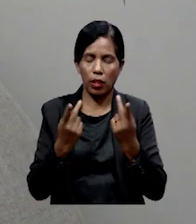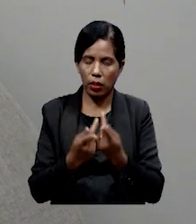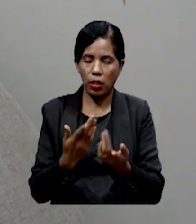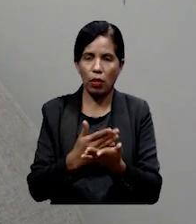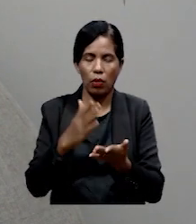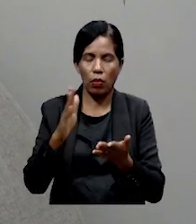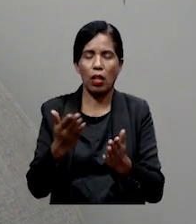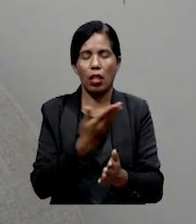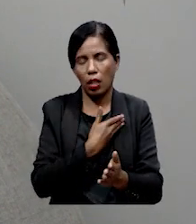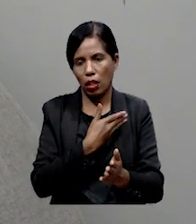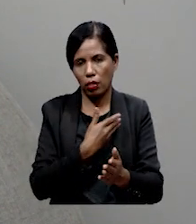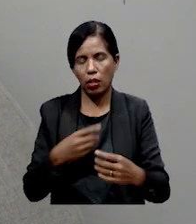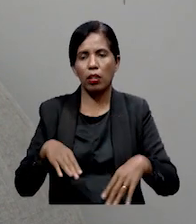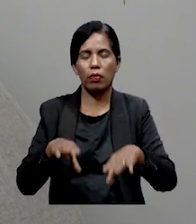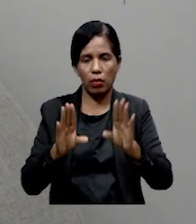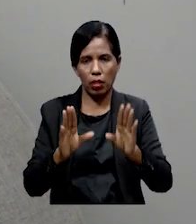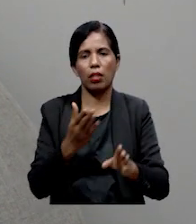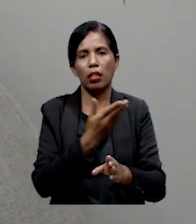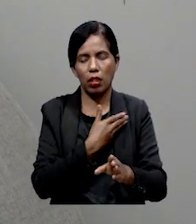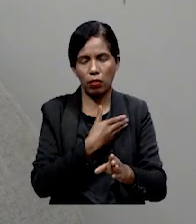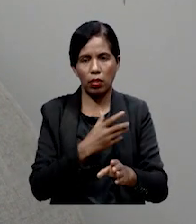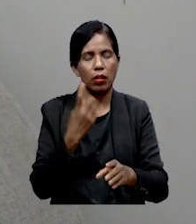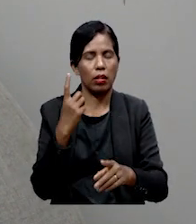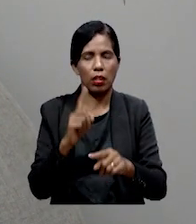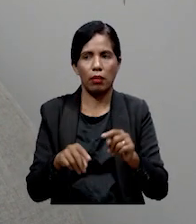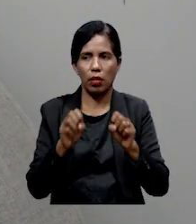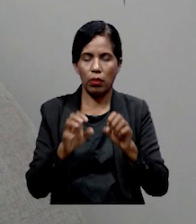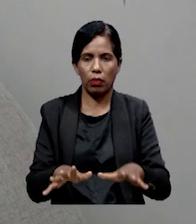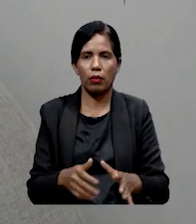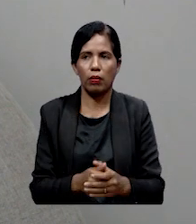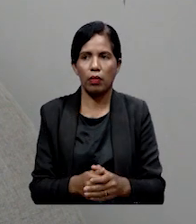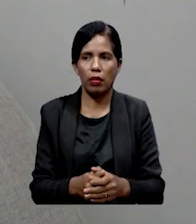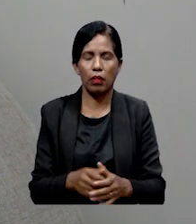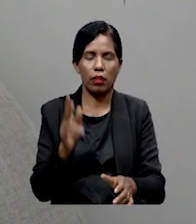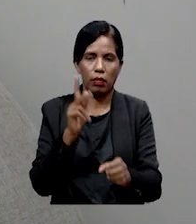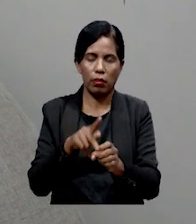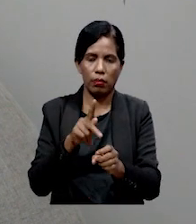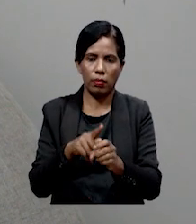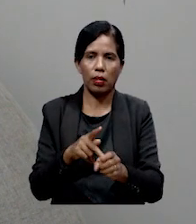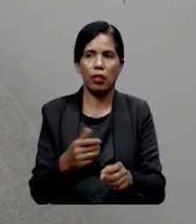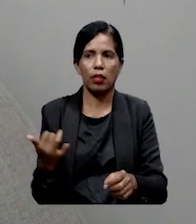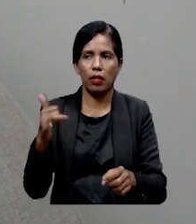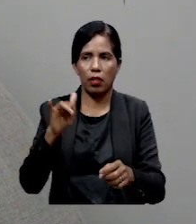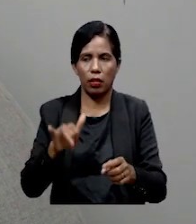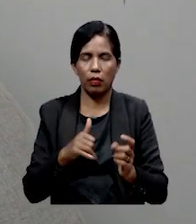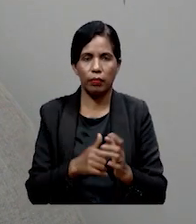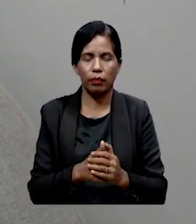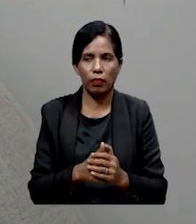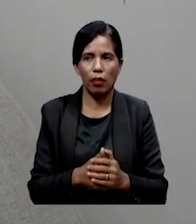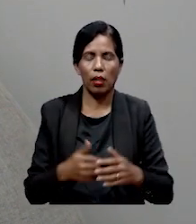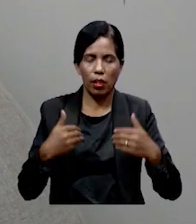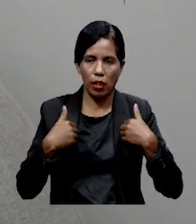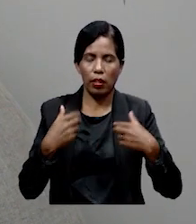labele. Lá com, né? Então, se está Haruka Siratu, preço mina, significa se há